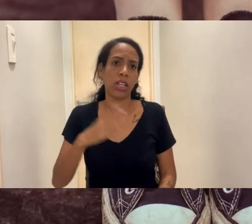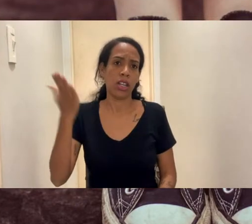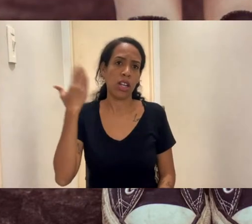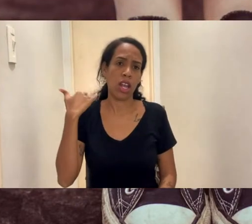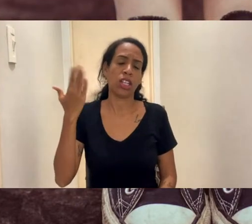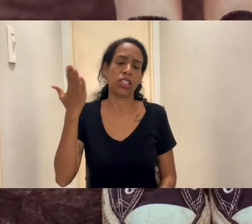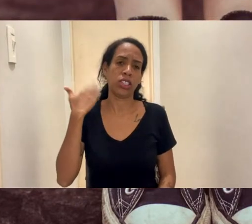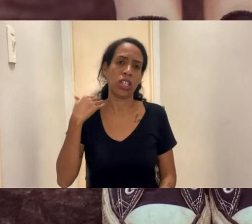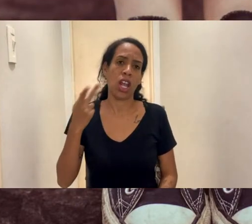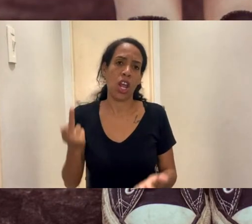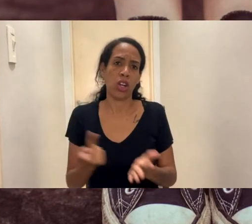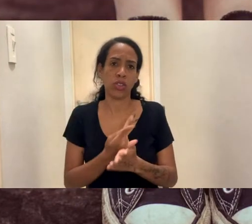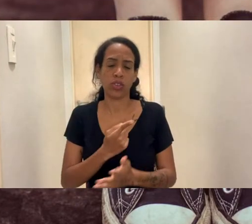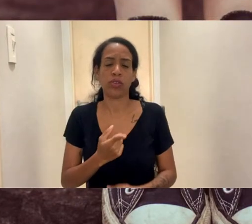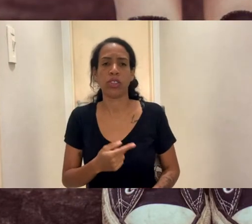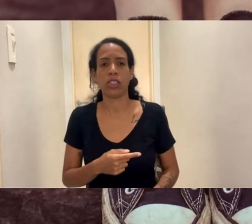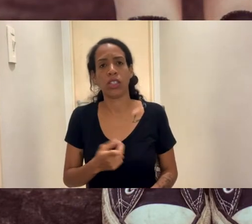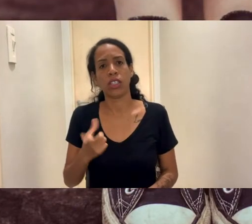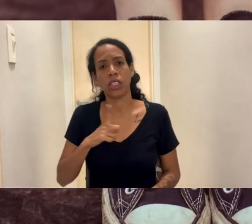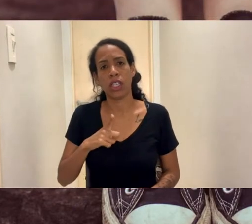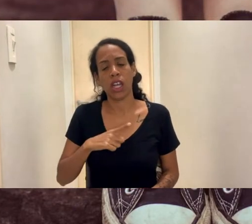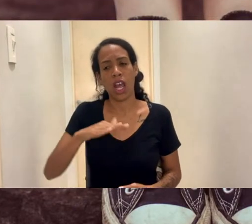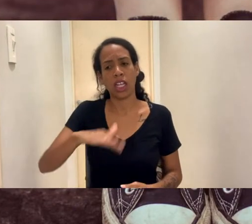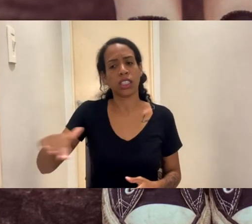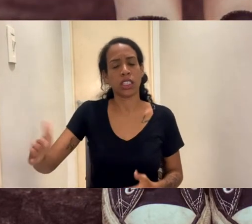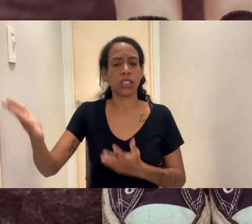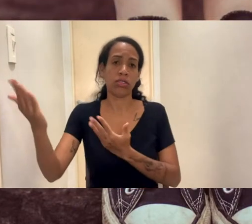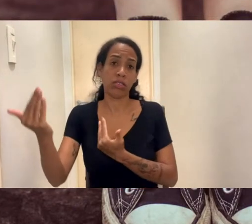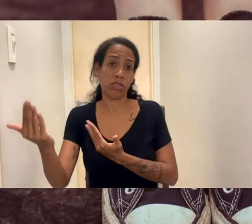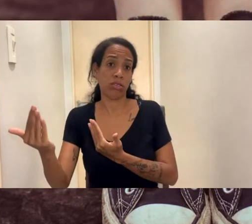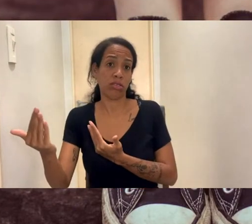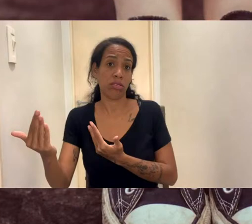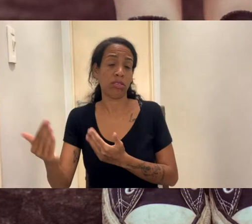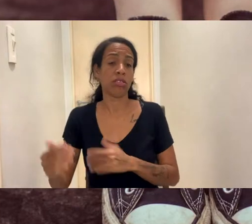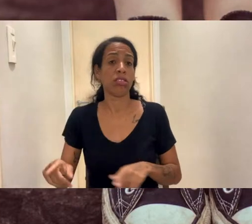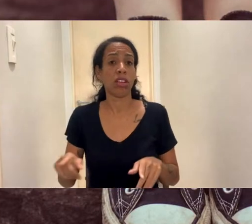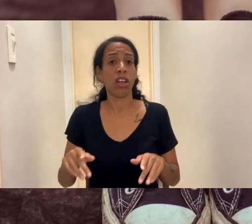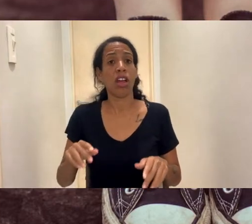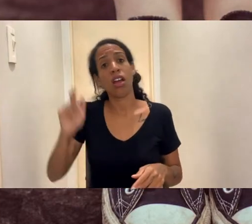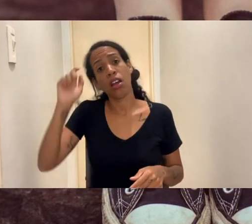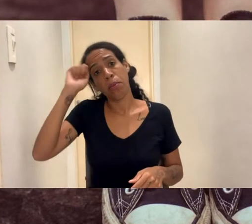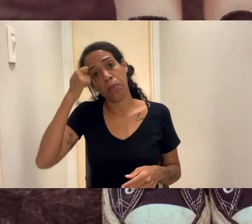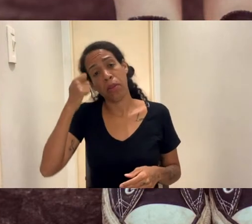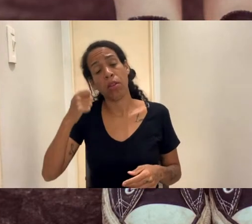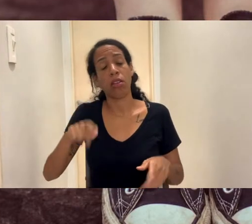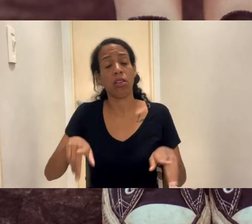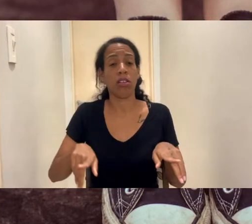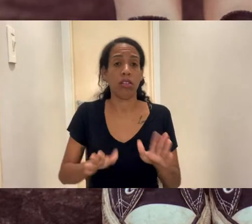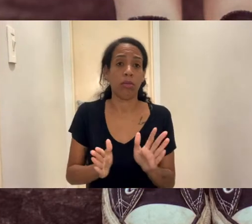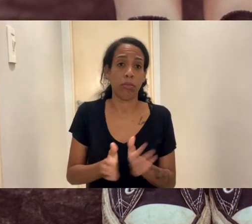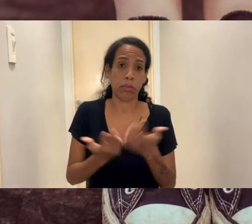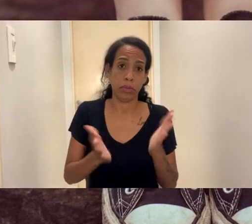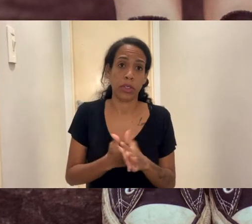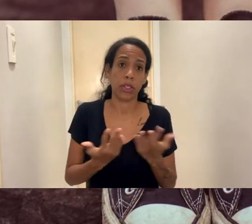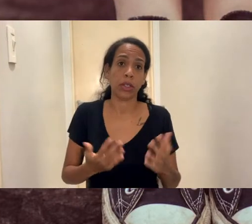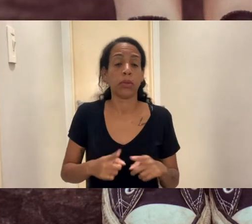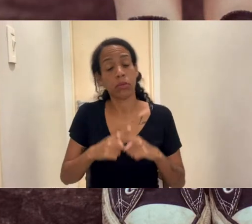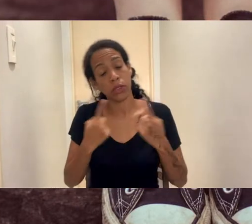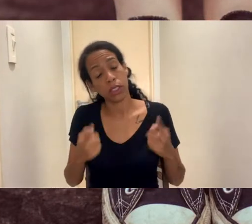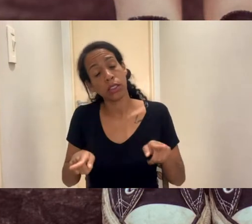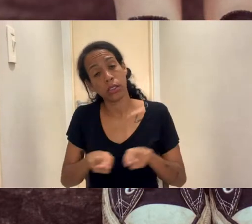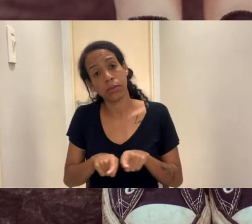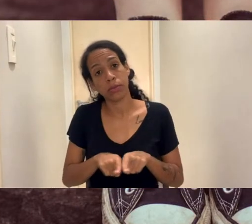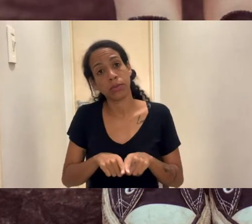nossa sociedade e voltado para essas crianças e adolescentes negros e pobres do Brasil, né? Mas